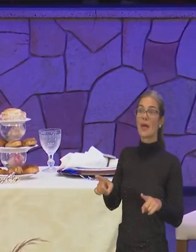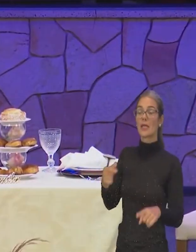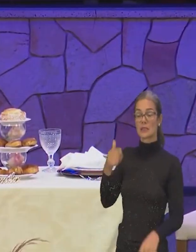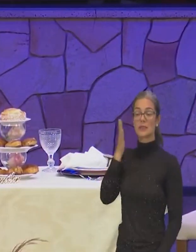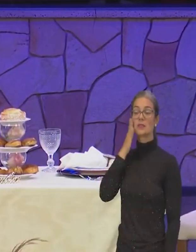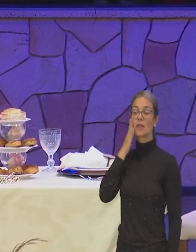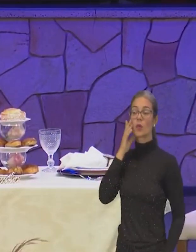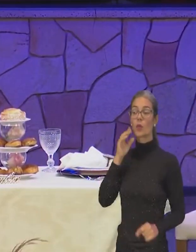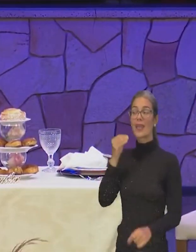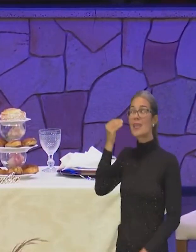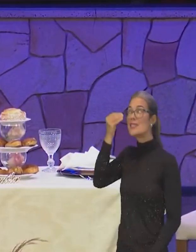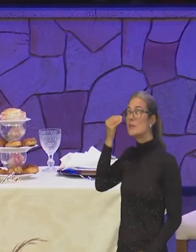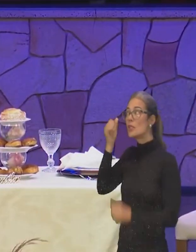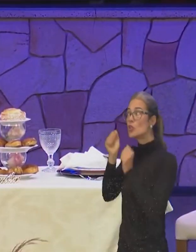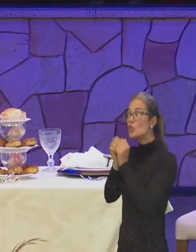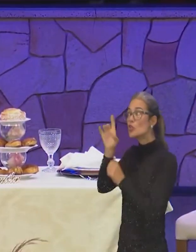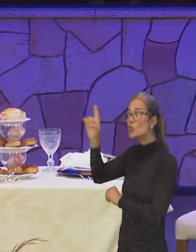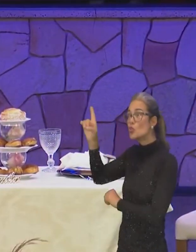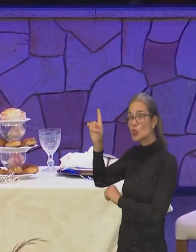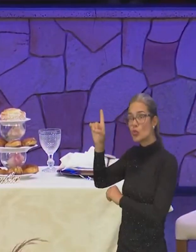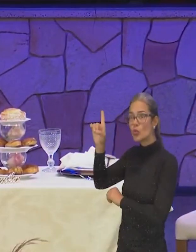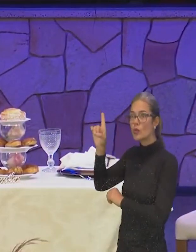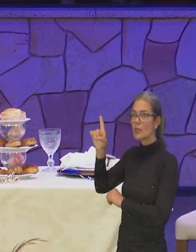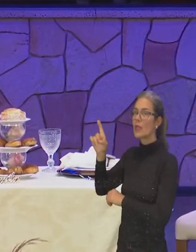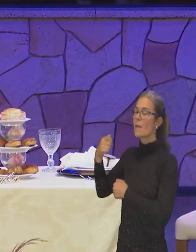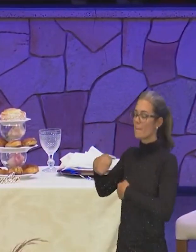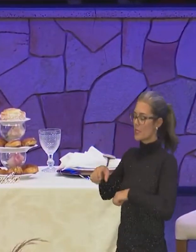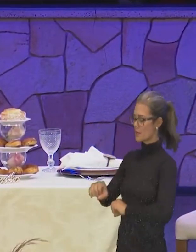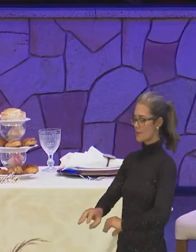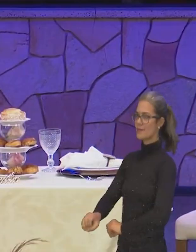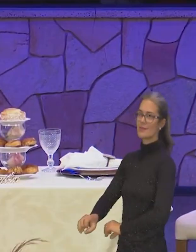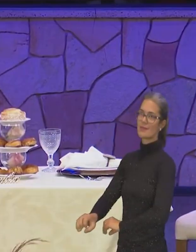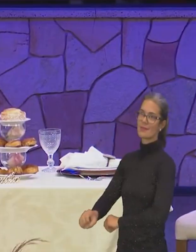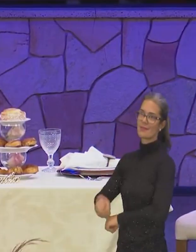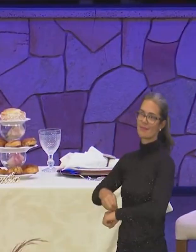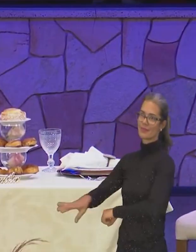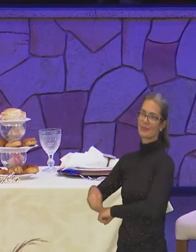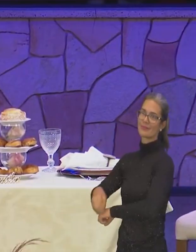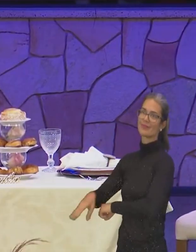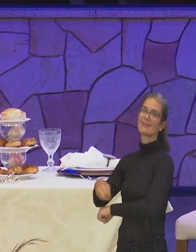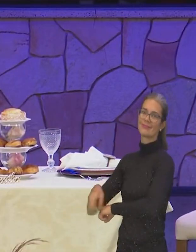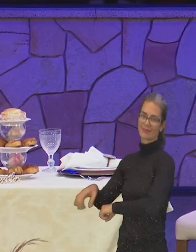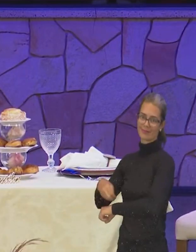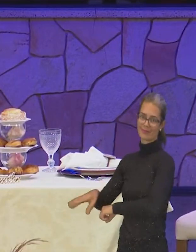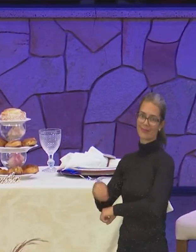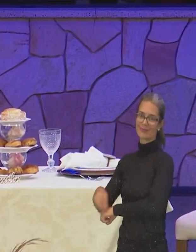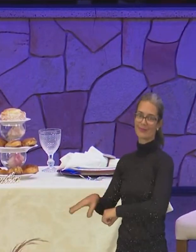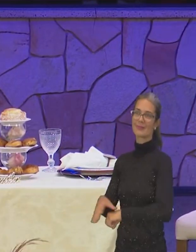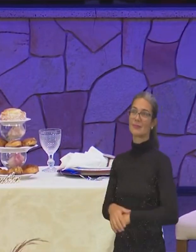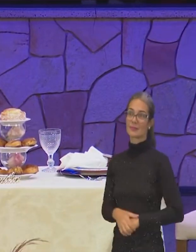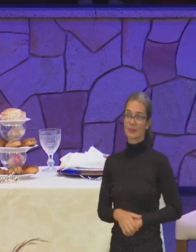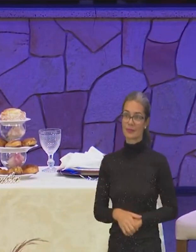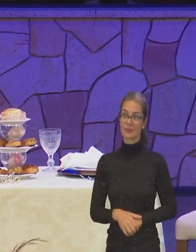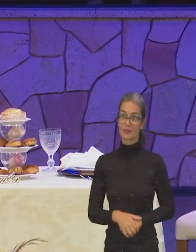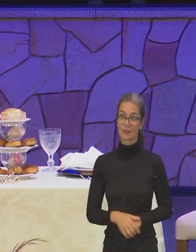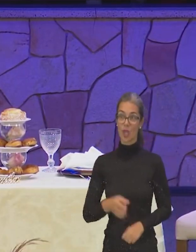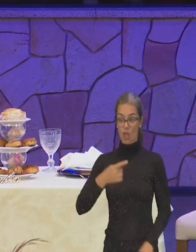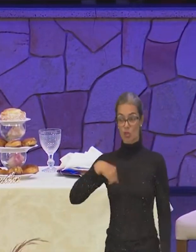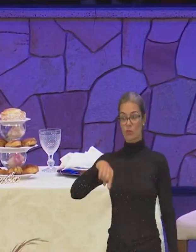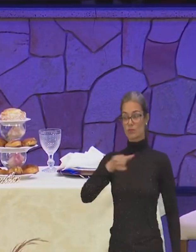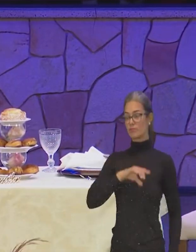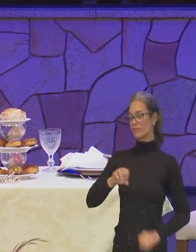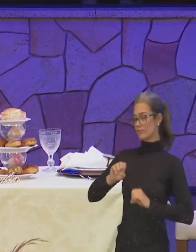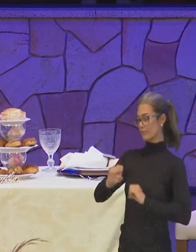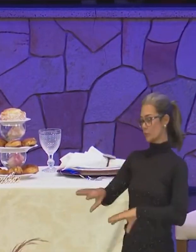Deus, nós não vamos esconder dos nossos filhos. Como diz o verso 4 do Salmo 78, nós vamos